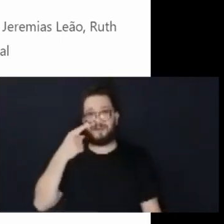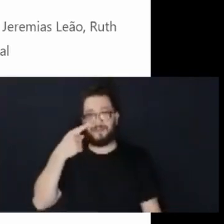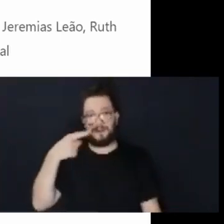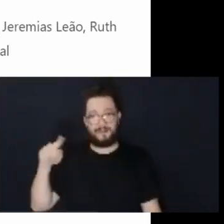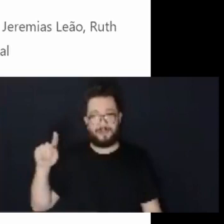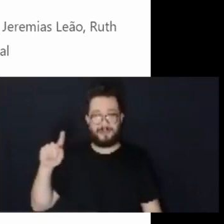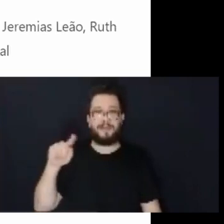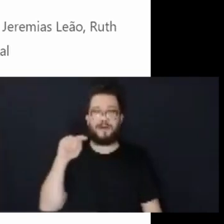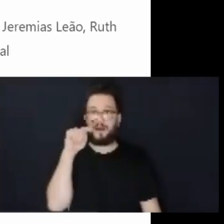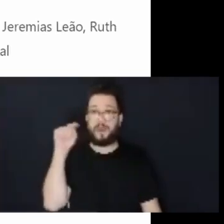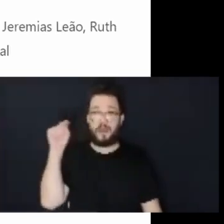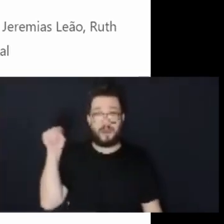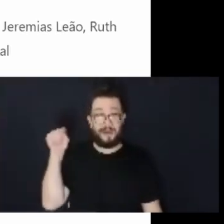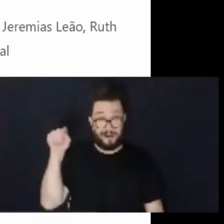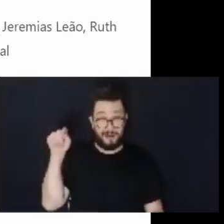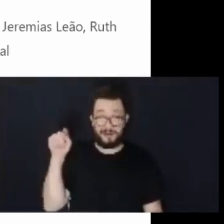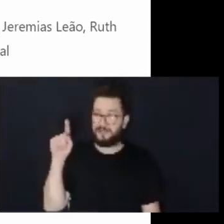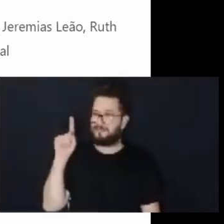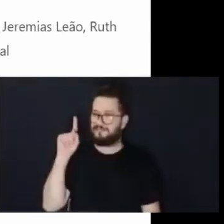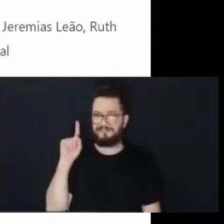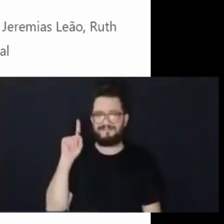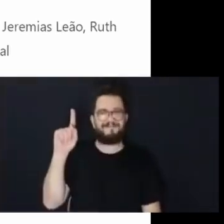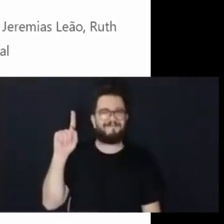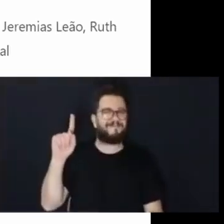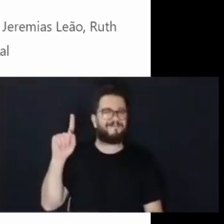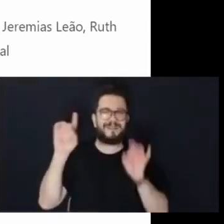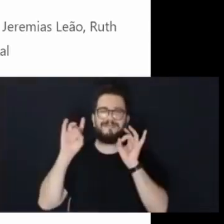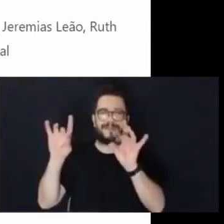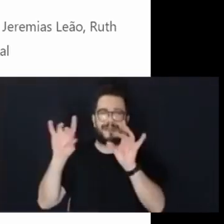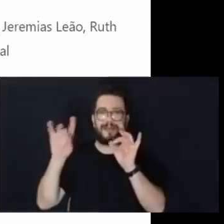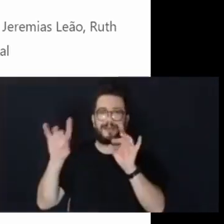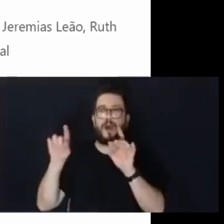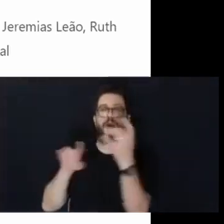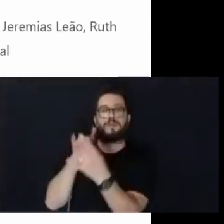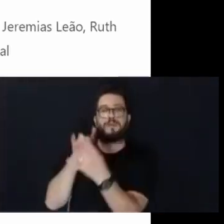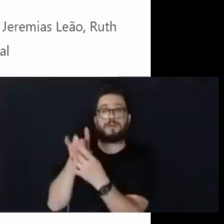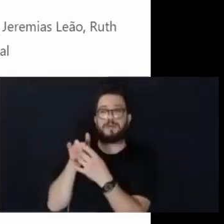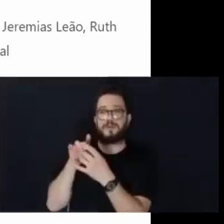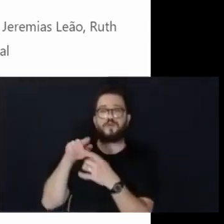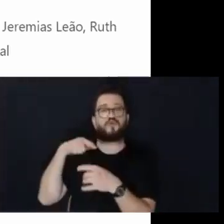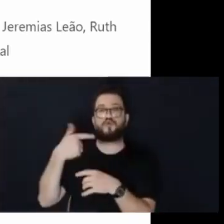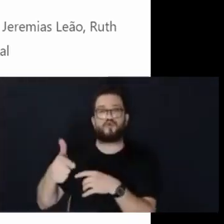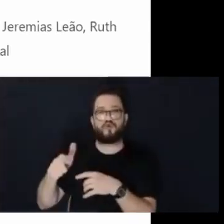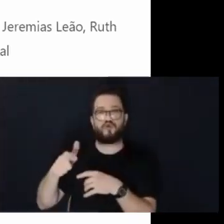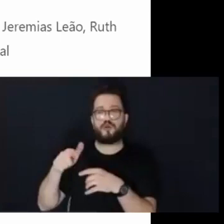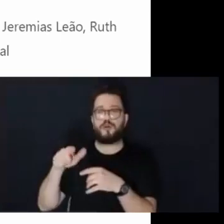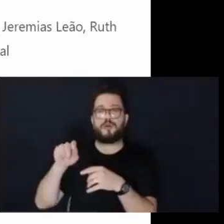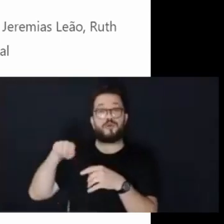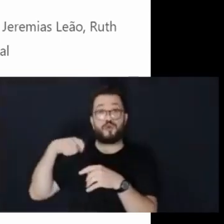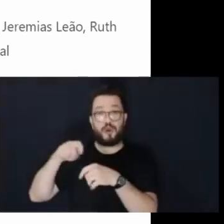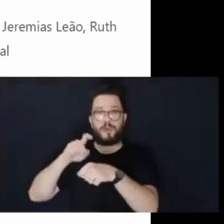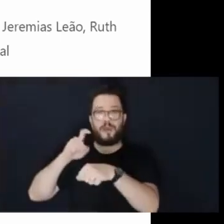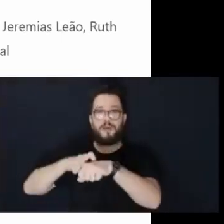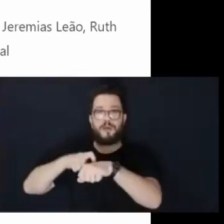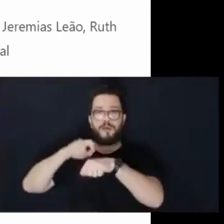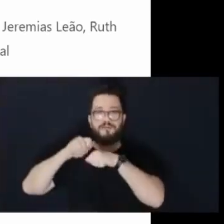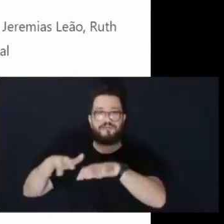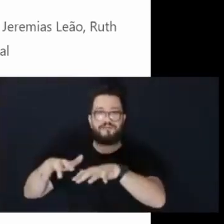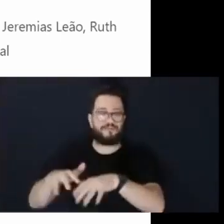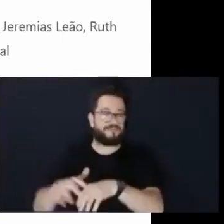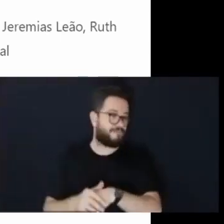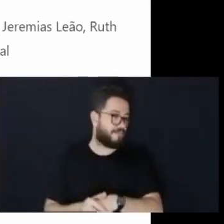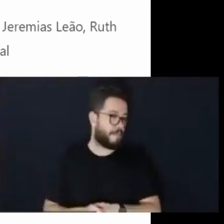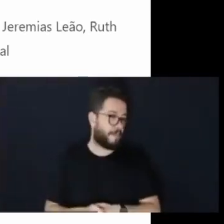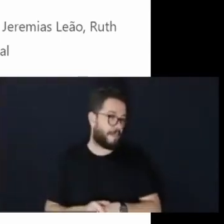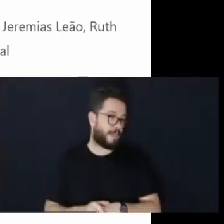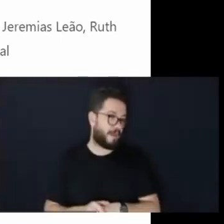das maiores especialistas em imunologia dos beta-coronavírus. Professor Unai Tupinambás é médico,